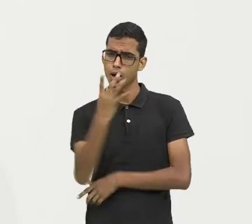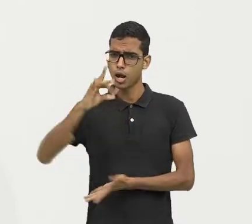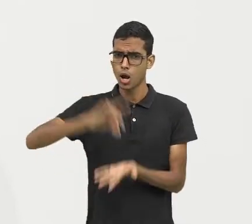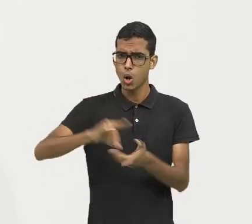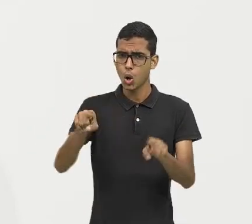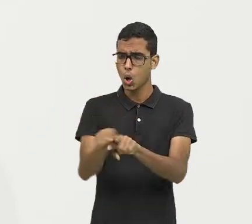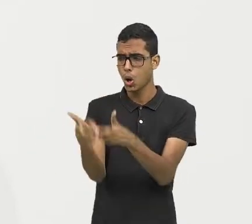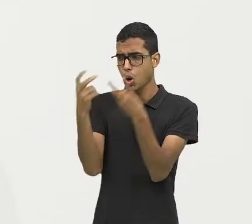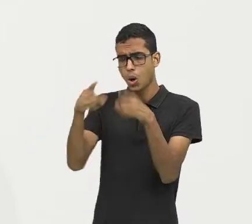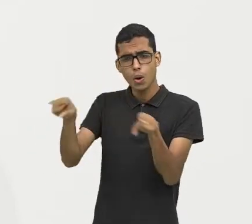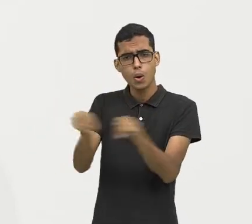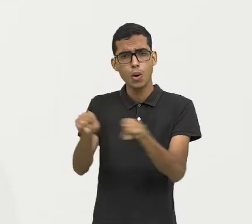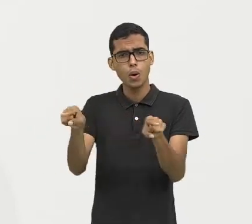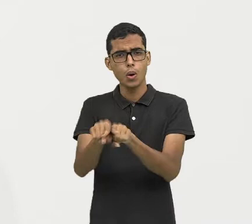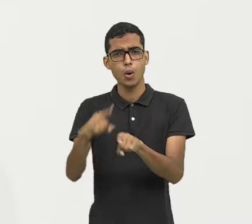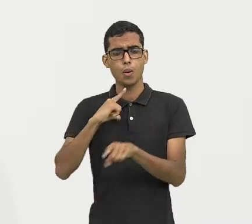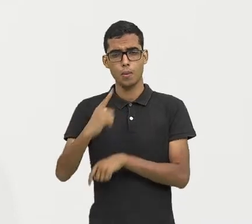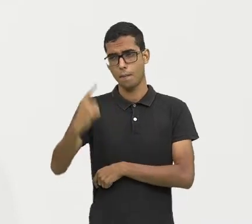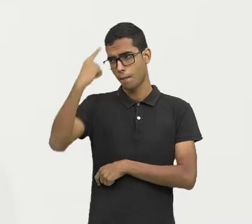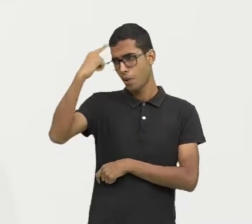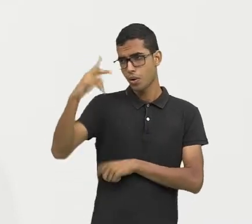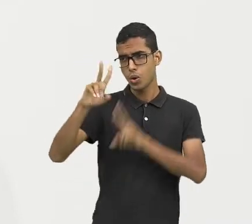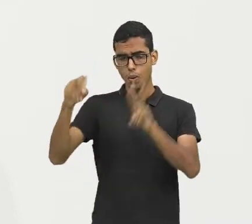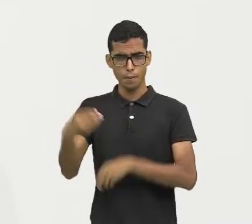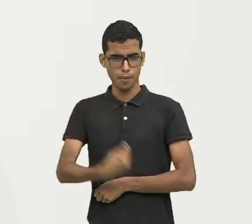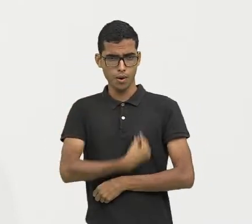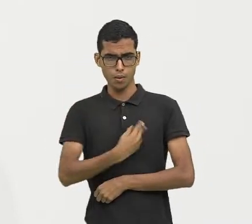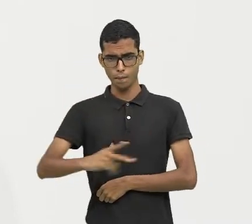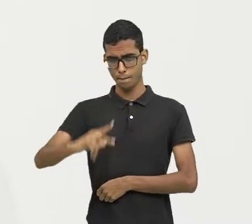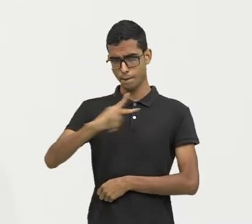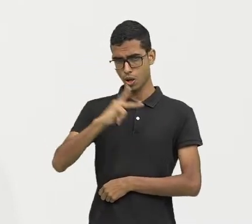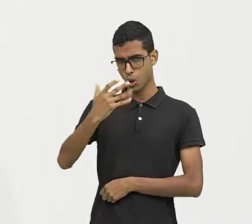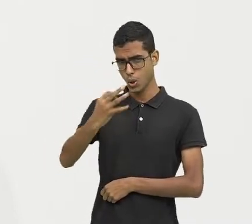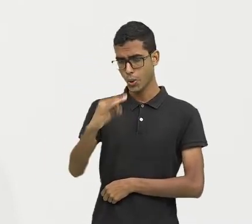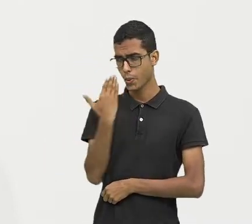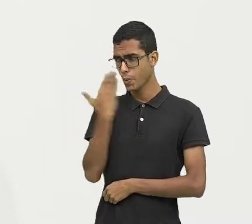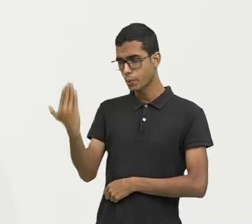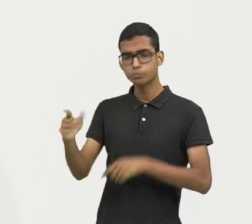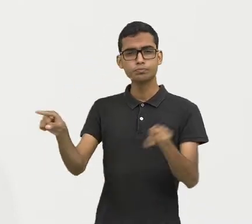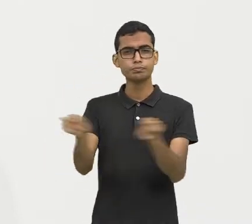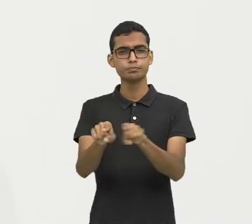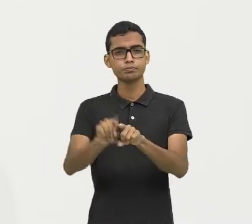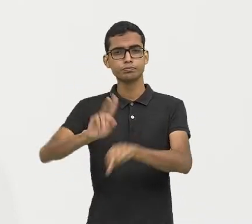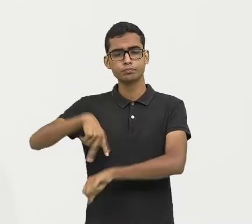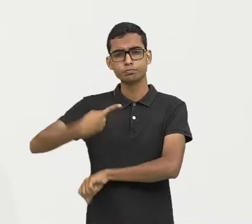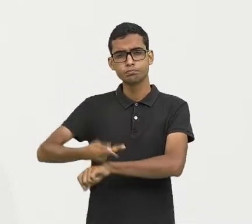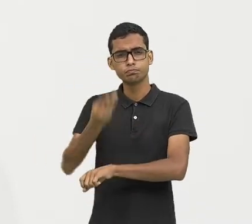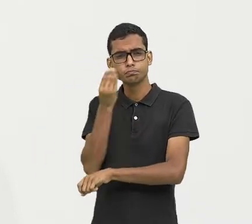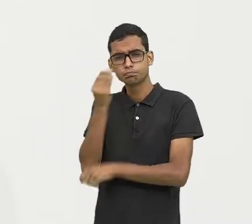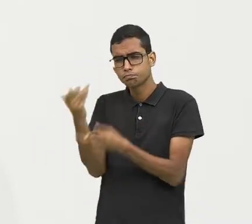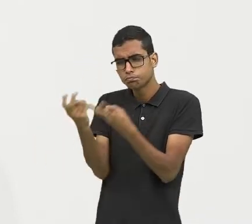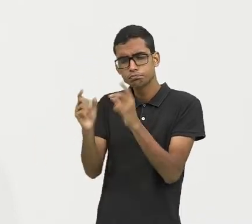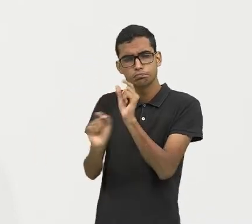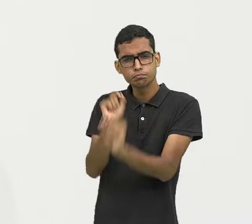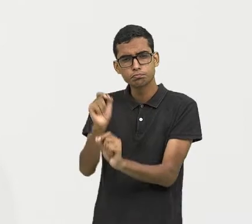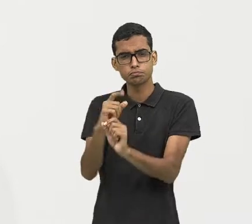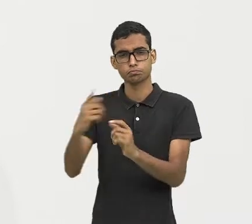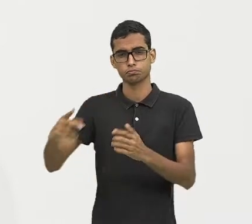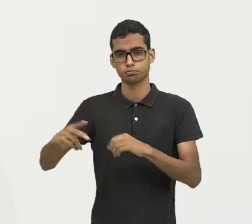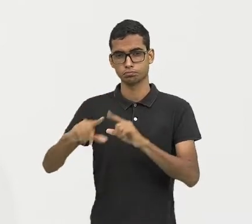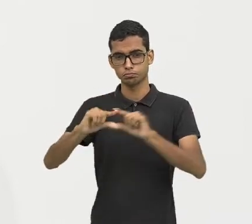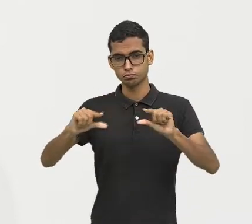que ele coloca a ideia da vida no particular, certo? Então, observe o que ele diz aqui neste